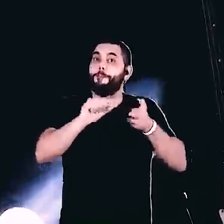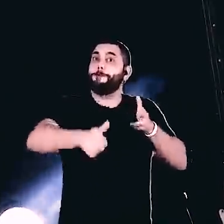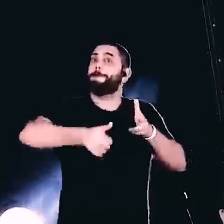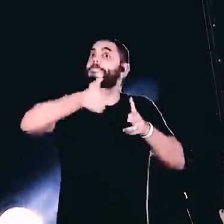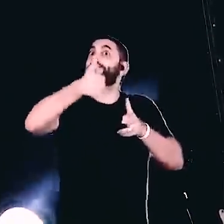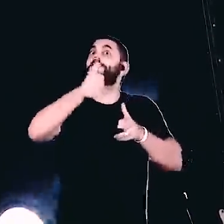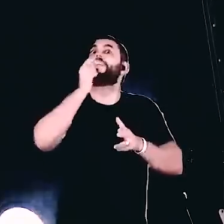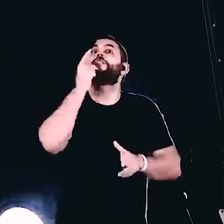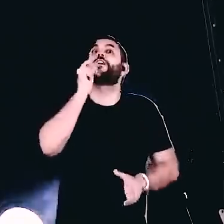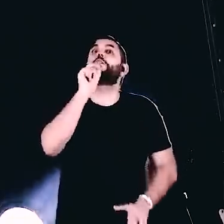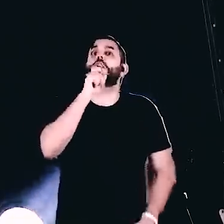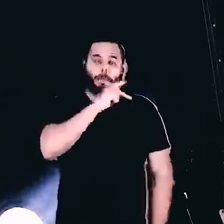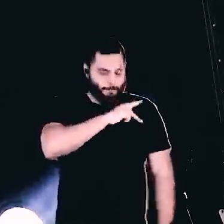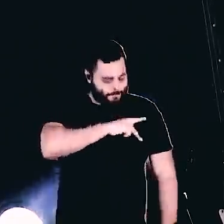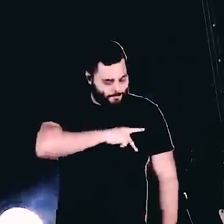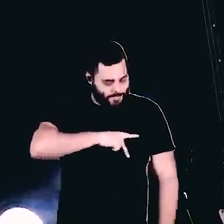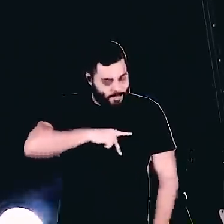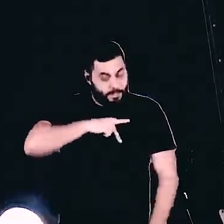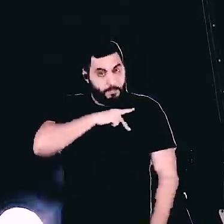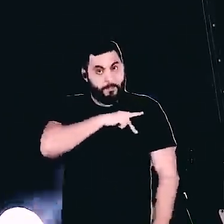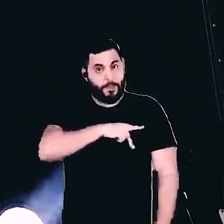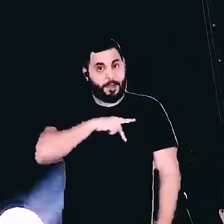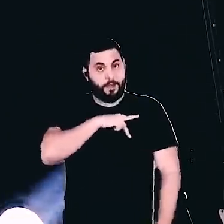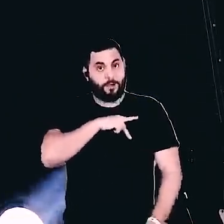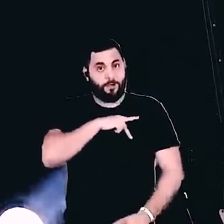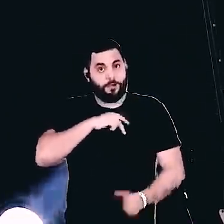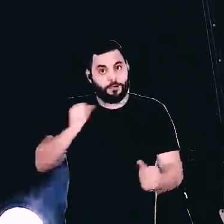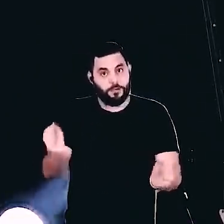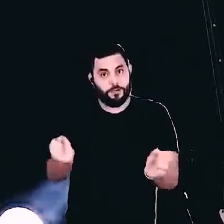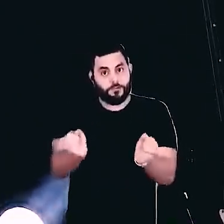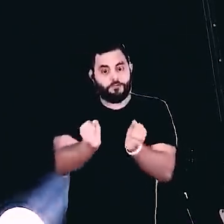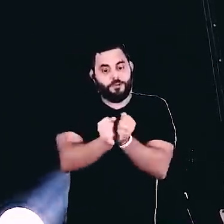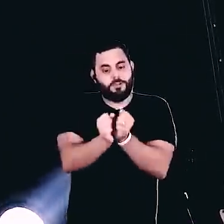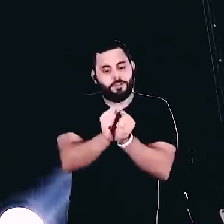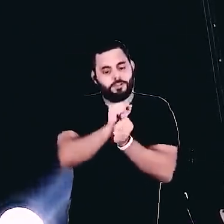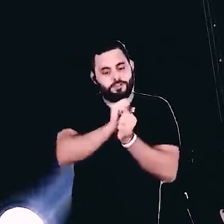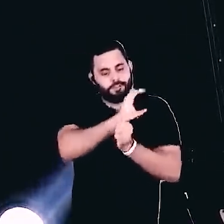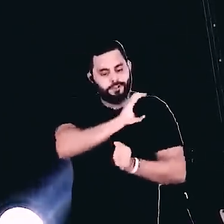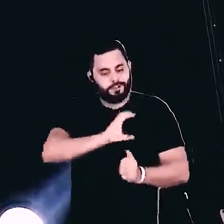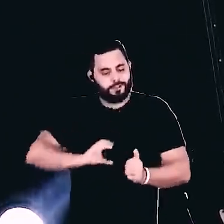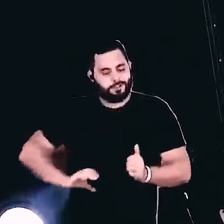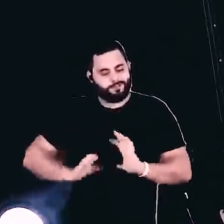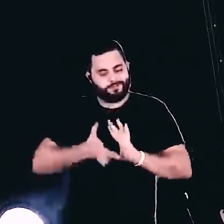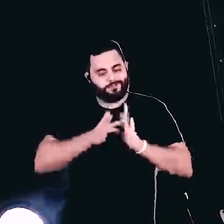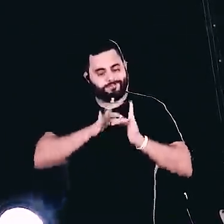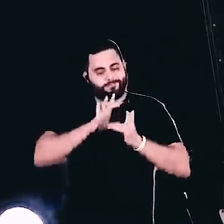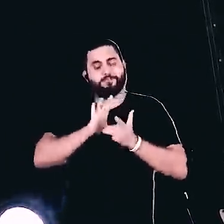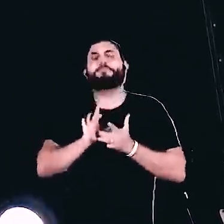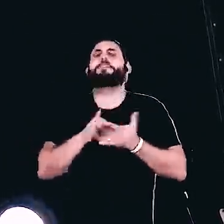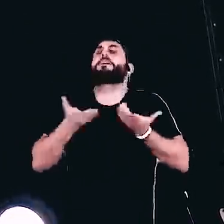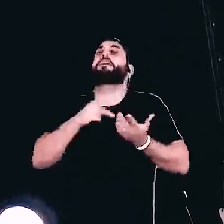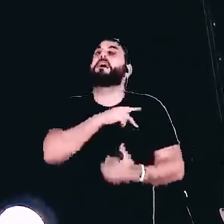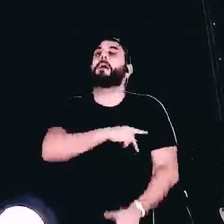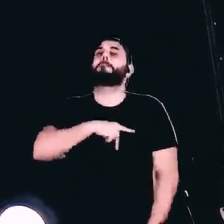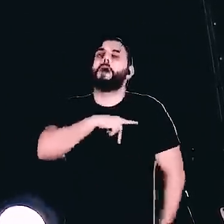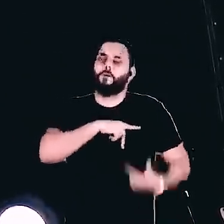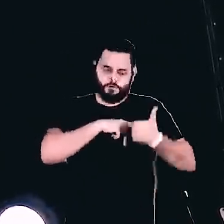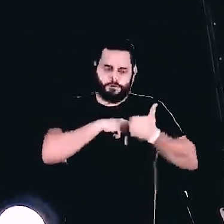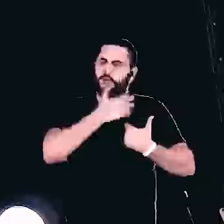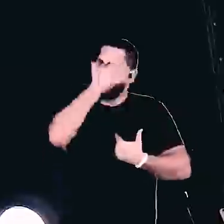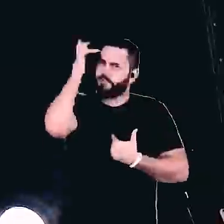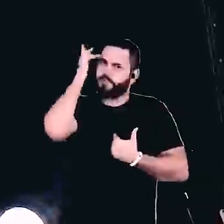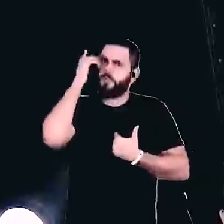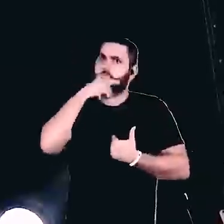ele diz assim: Paulo, prisioneiro de Cristo Jesus. Quem era Paulo? Paulo era